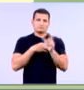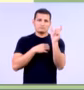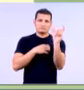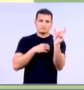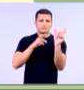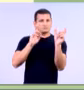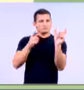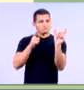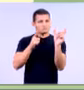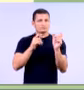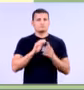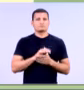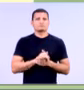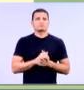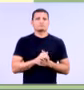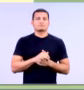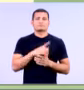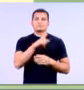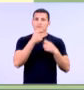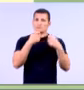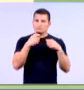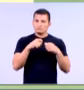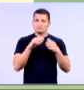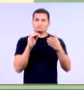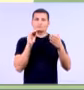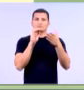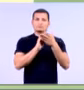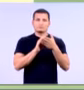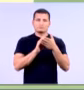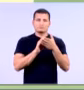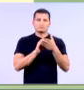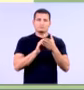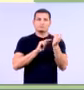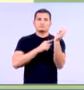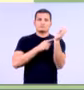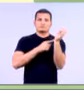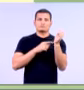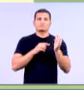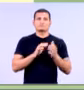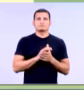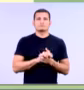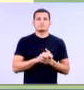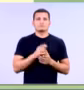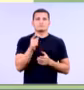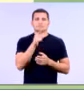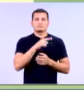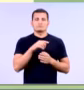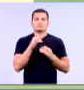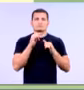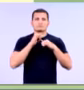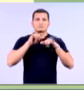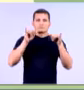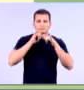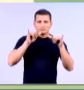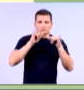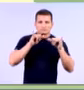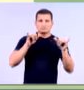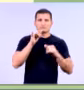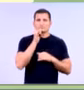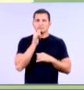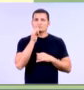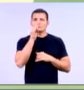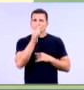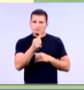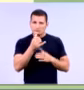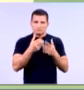é diferente, portanto, há necessidade de incluir a preposição. Quando você vai informar, notificar ou